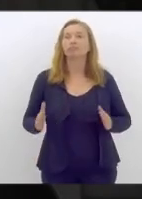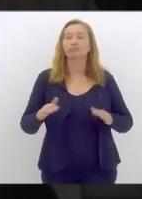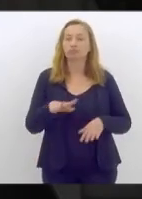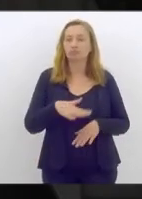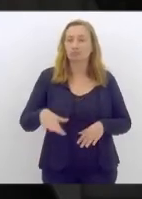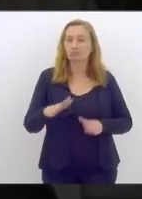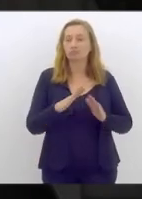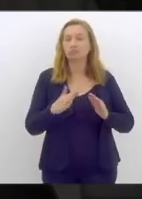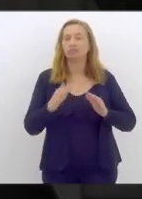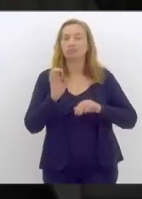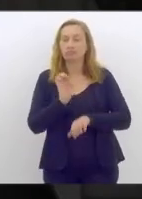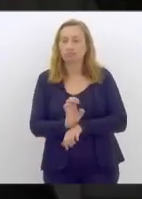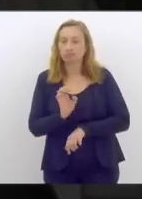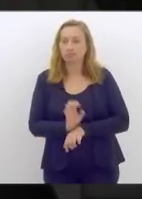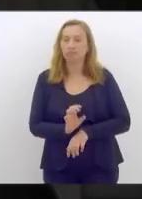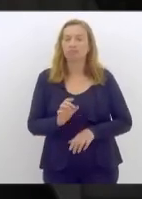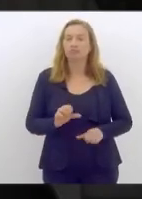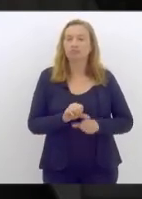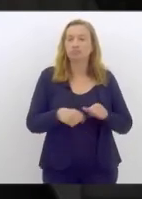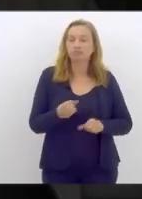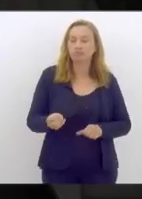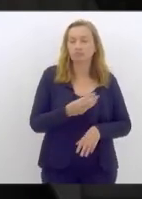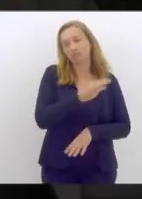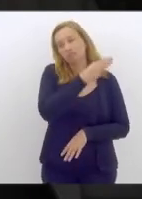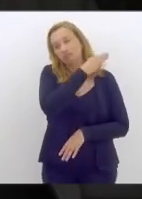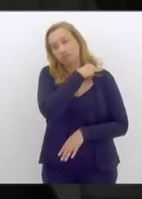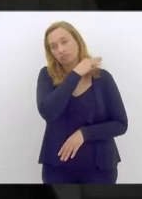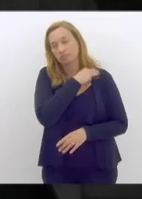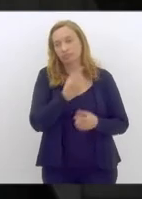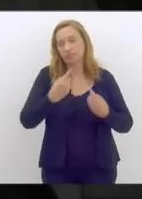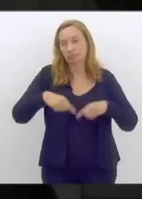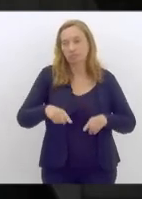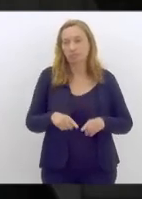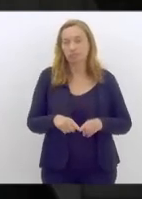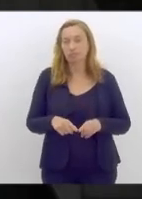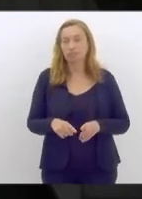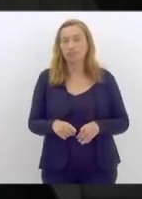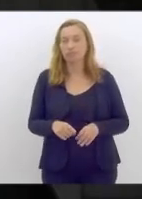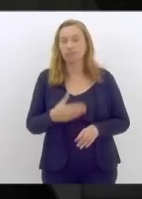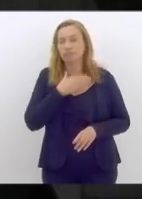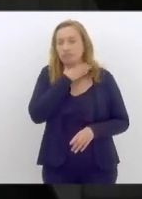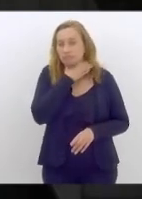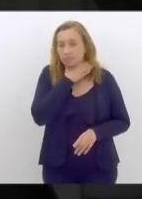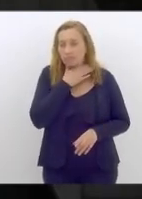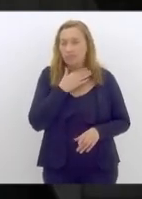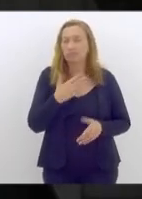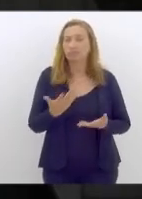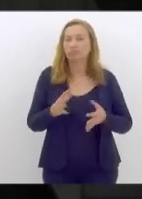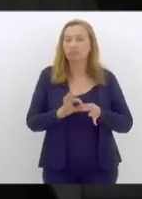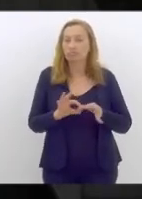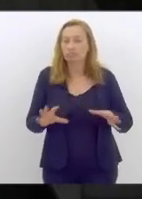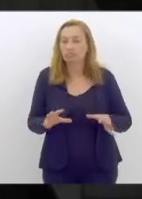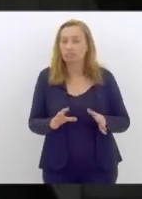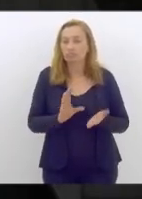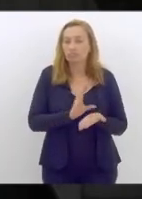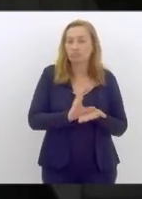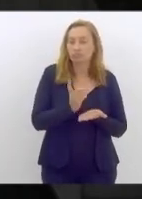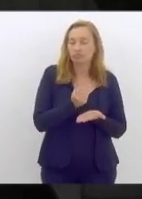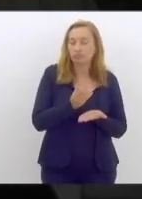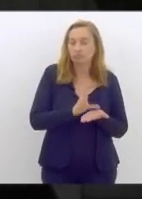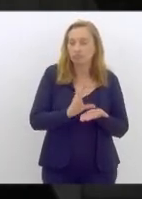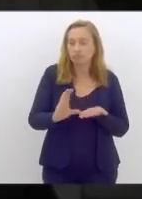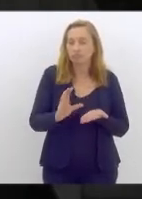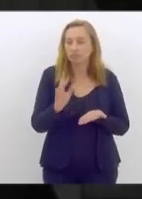além de Além do fato de que essa reforma do Ensino Médio tem efeitos colaterais drásticos com permitir brechas para que os recursos do fundeb